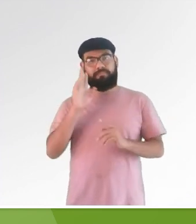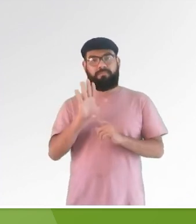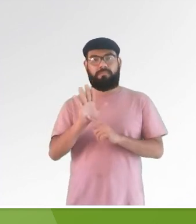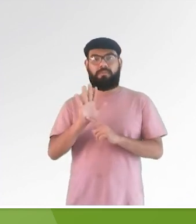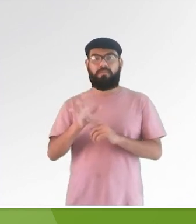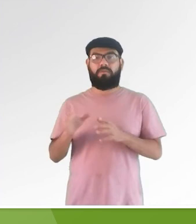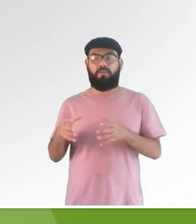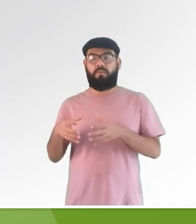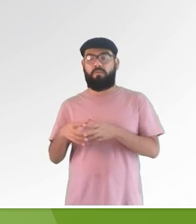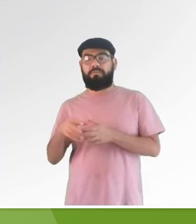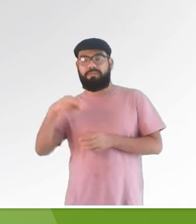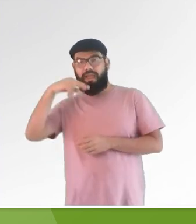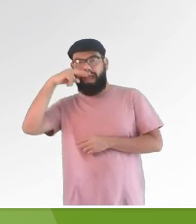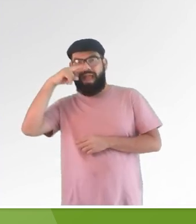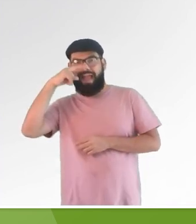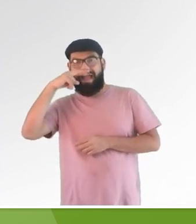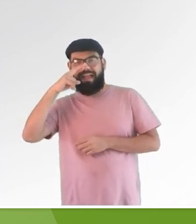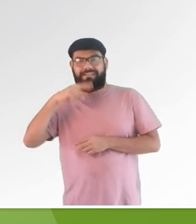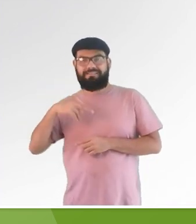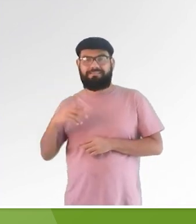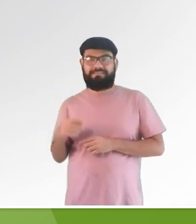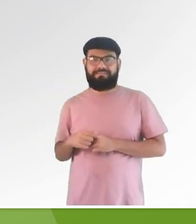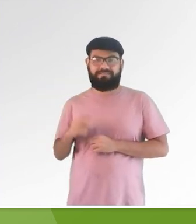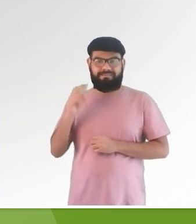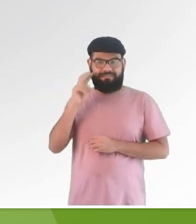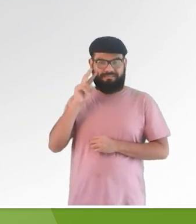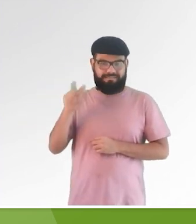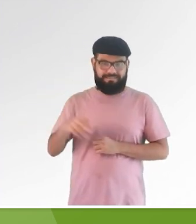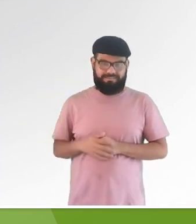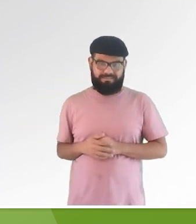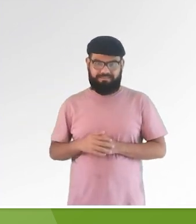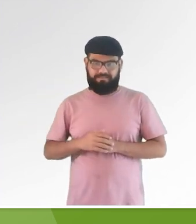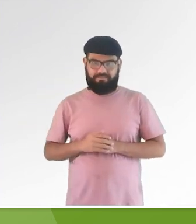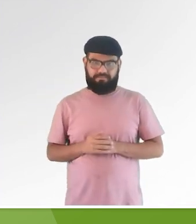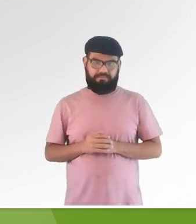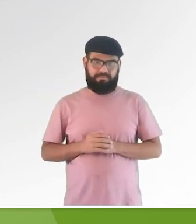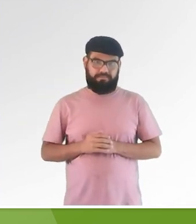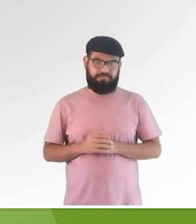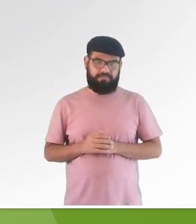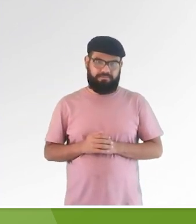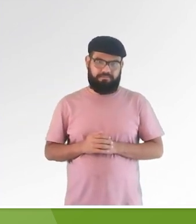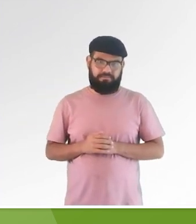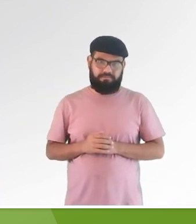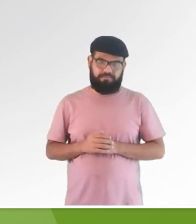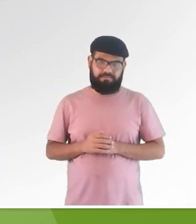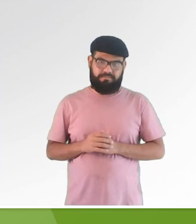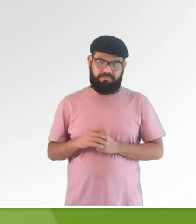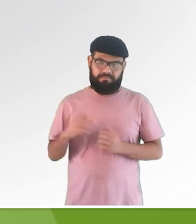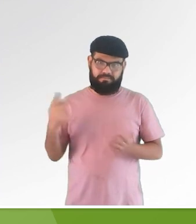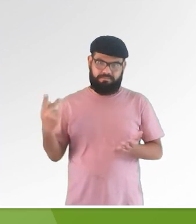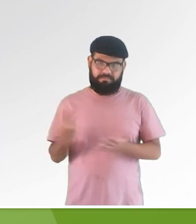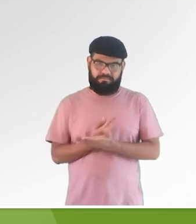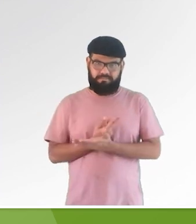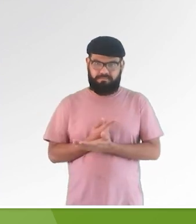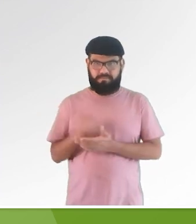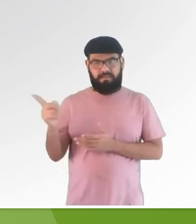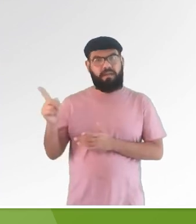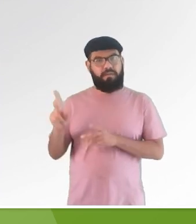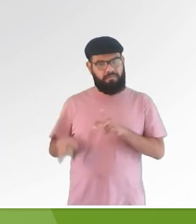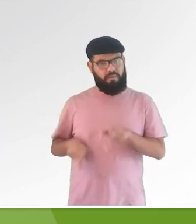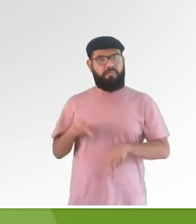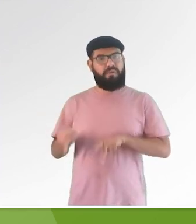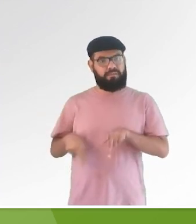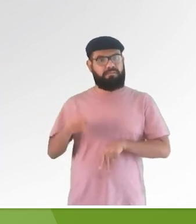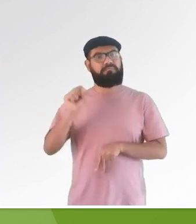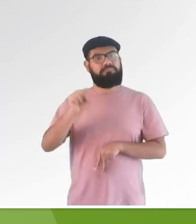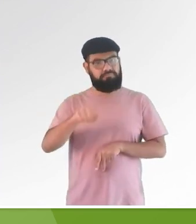ali num lixo, provavelmente deixado ali, não é? E aí, o que acontece? É uma população? A gente está vendo mais